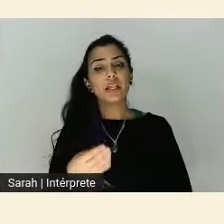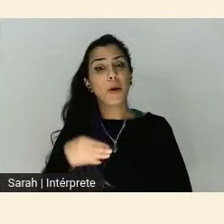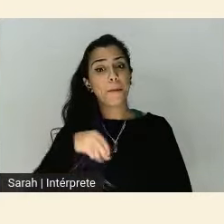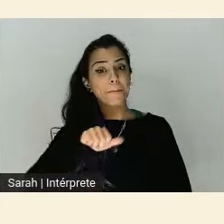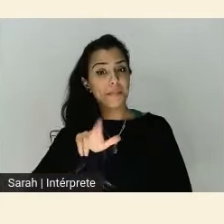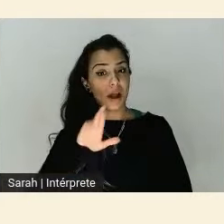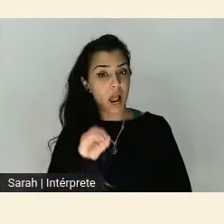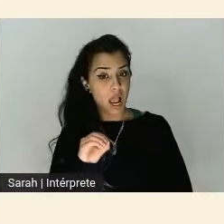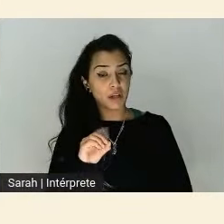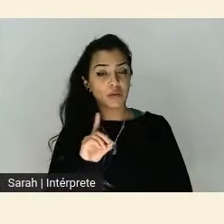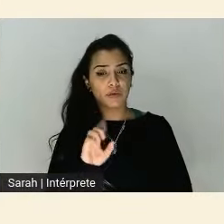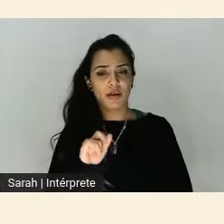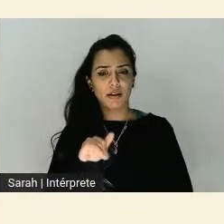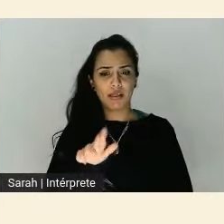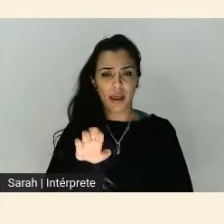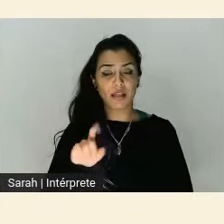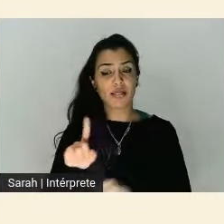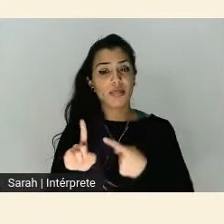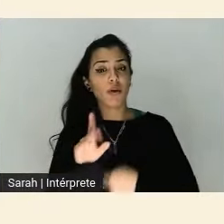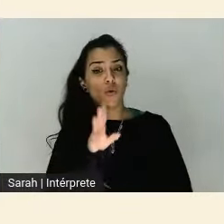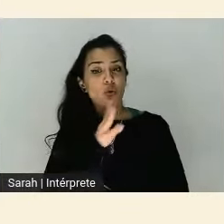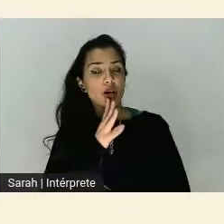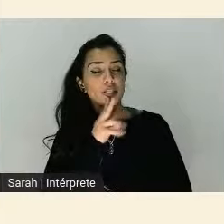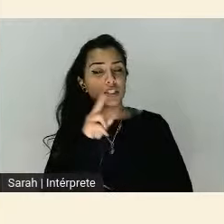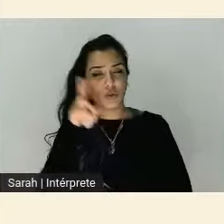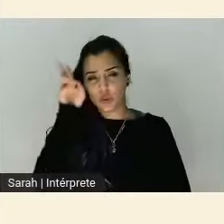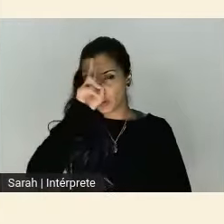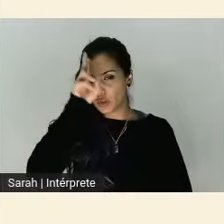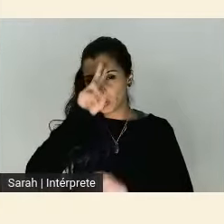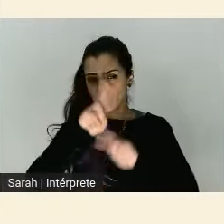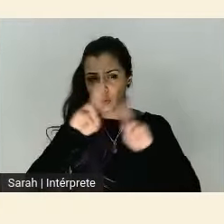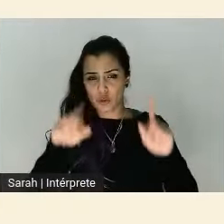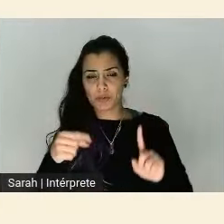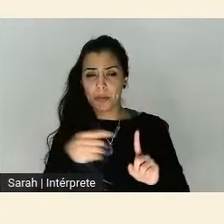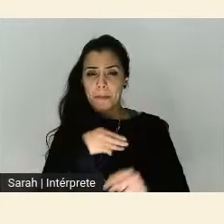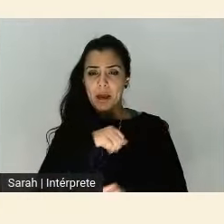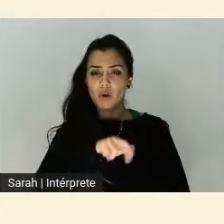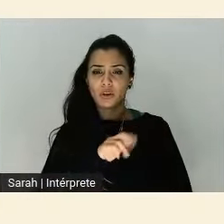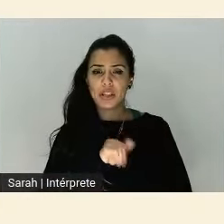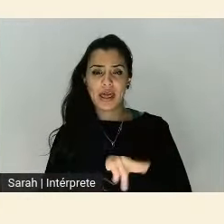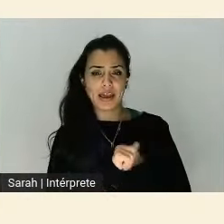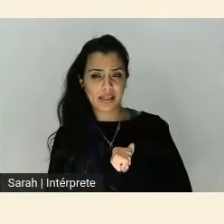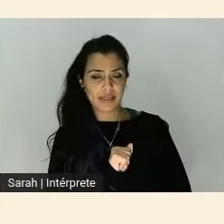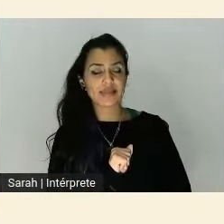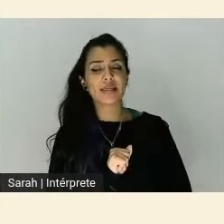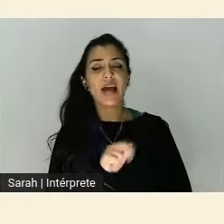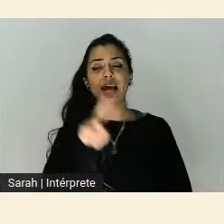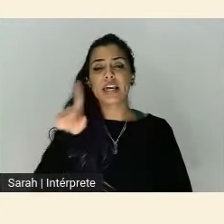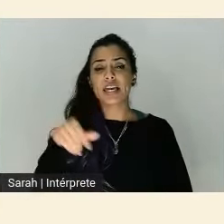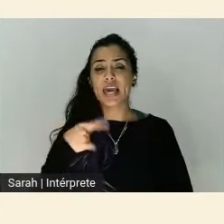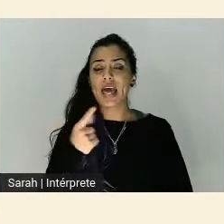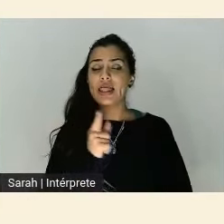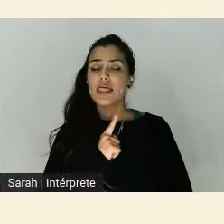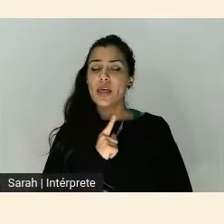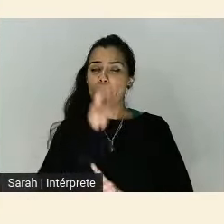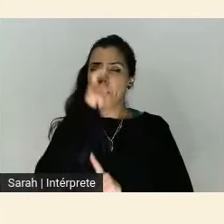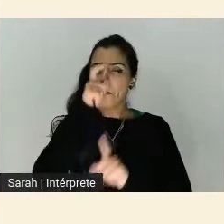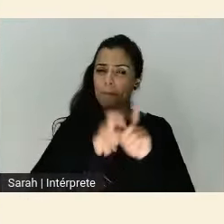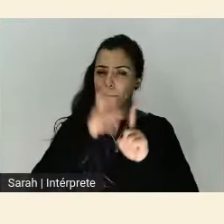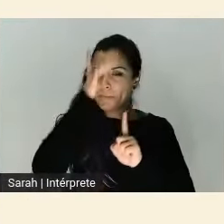deus Macunaíma, dos Macuxi, figura intrigante da cosmologia indígena amazônica,